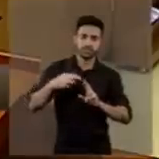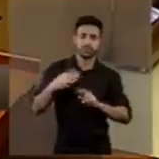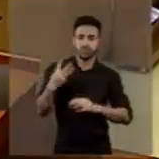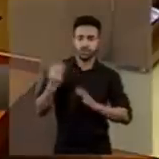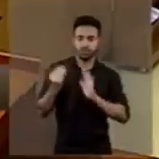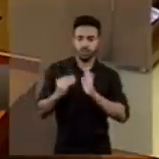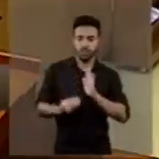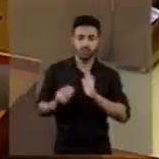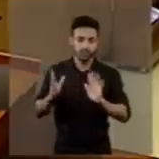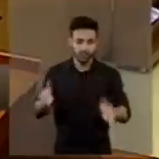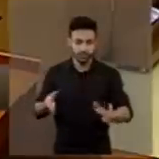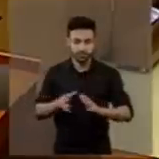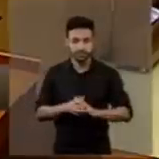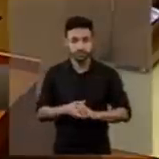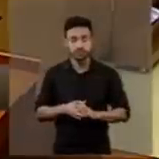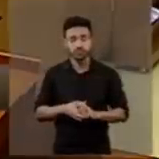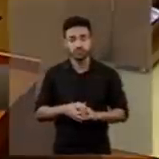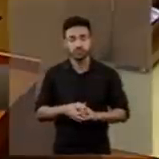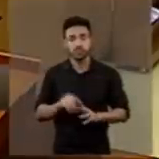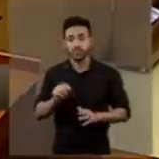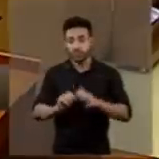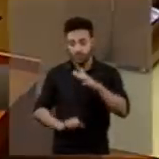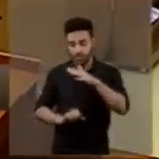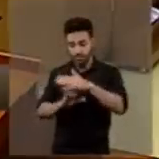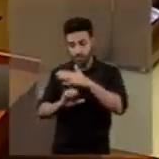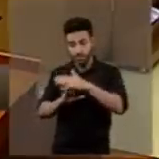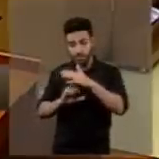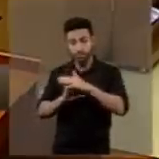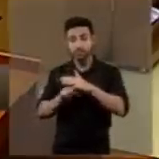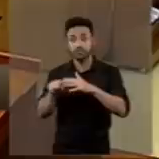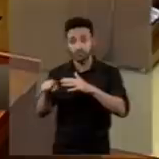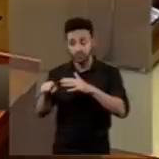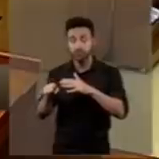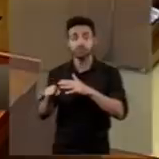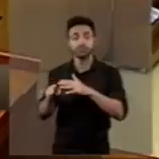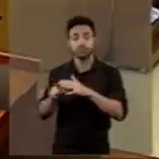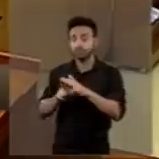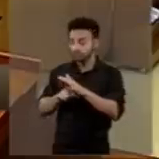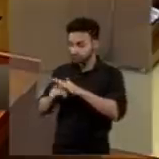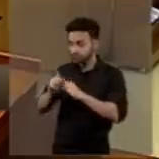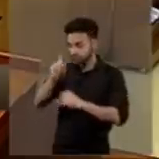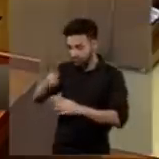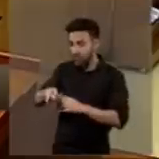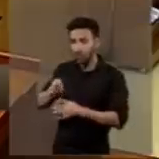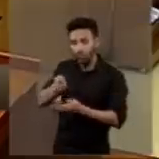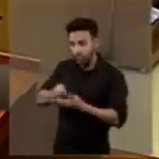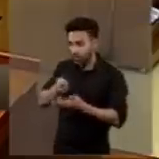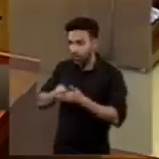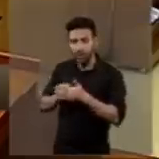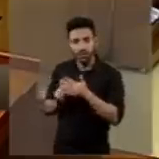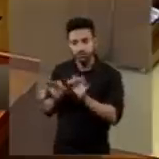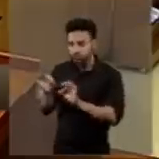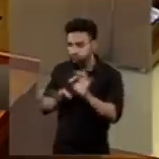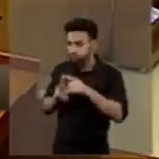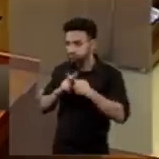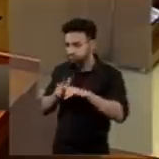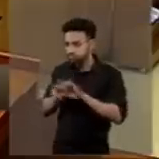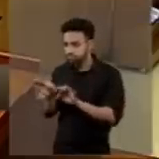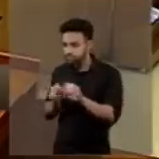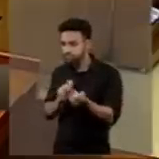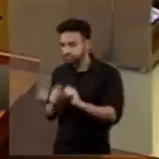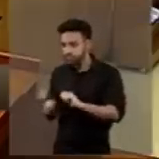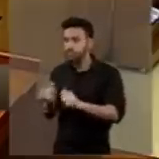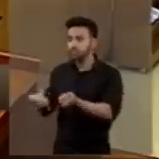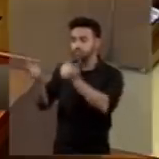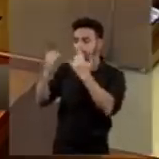importante ainda, a empresa será intimada a regularizar sua situação fiscal ou apresentar os esclarecimentos